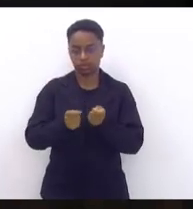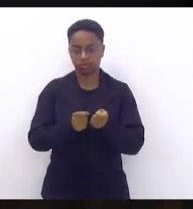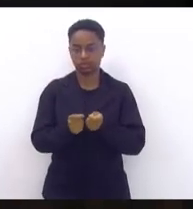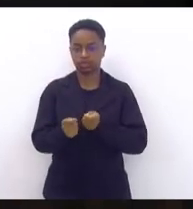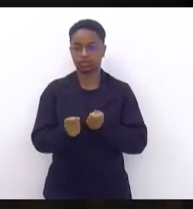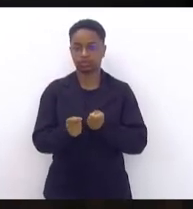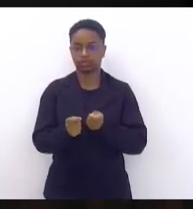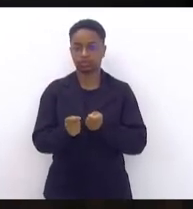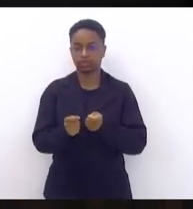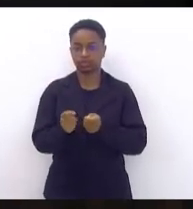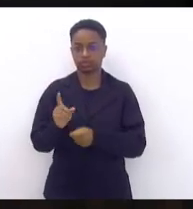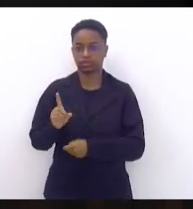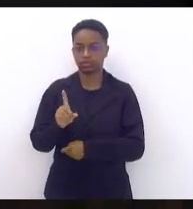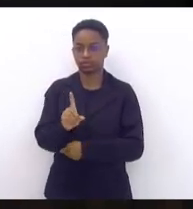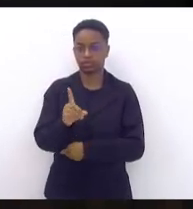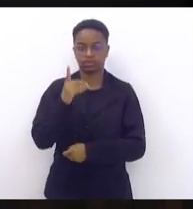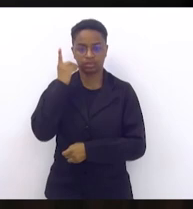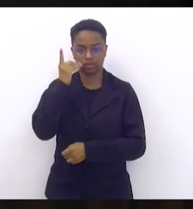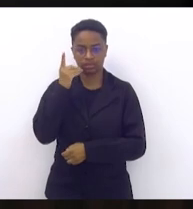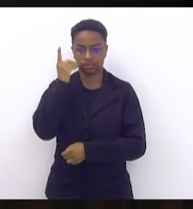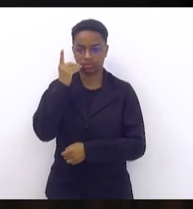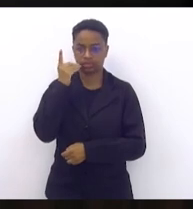Controle, deputado